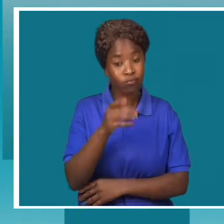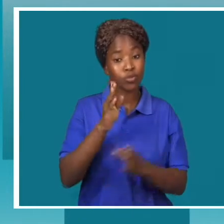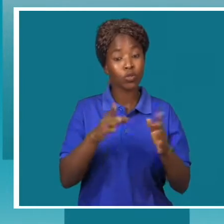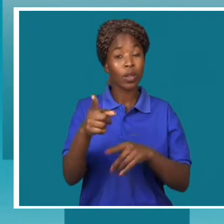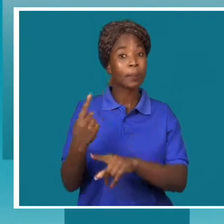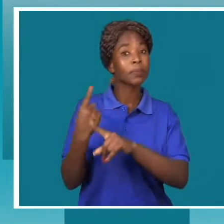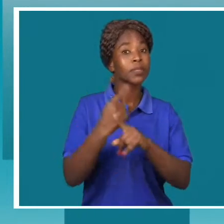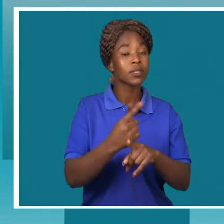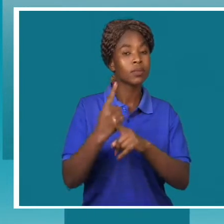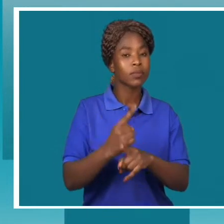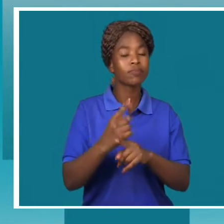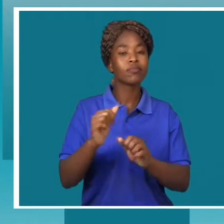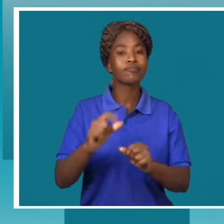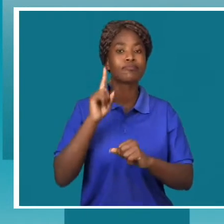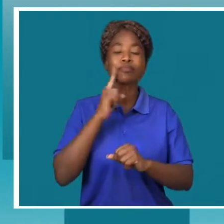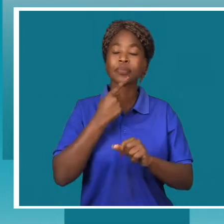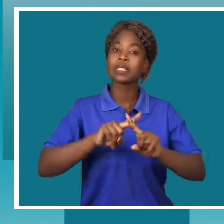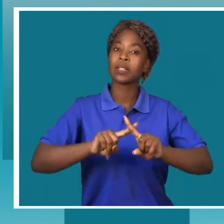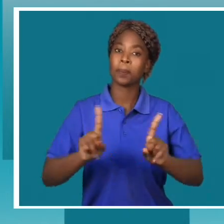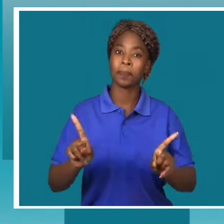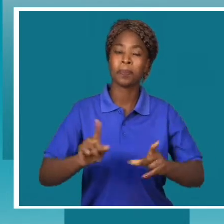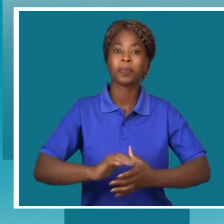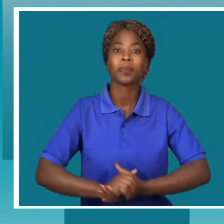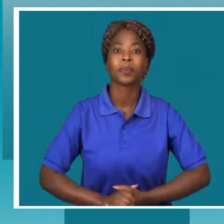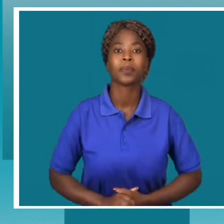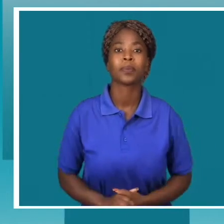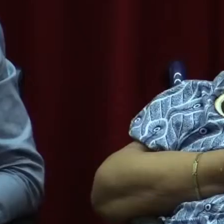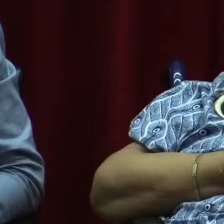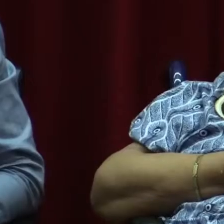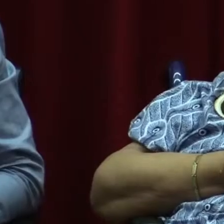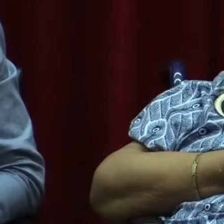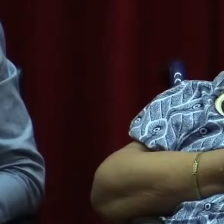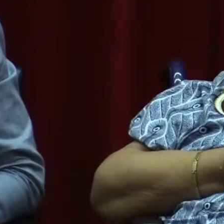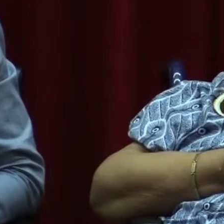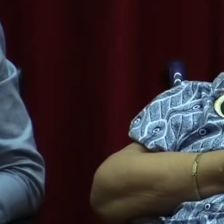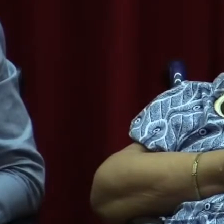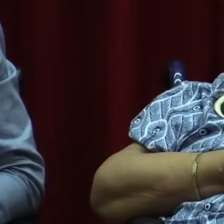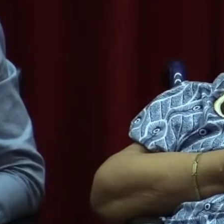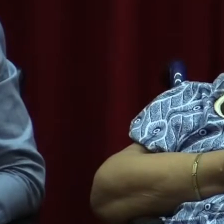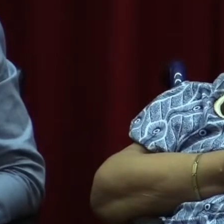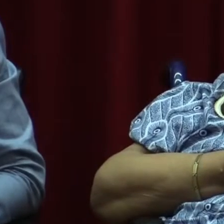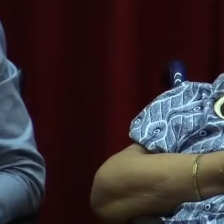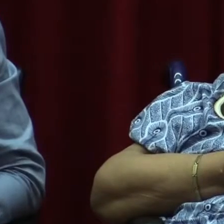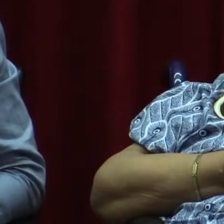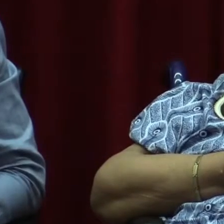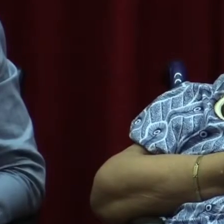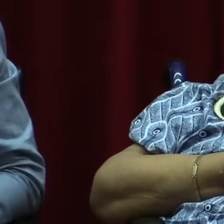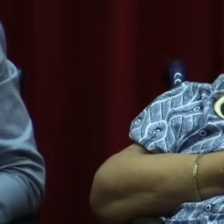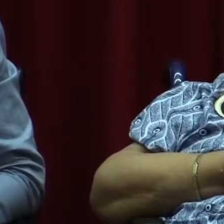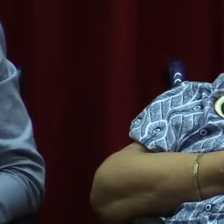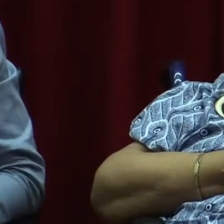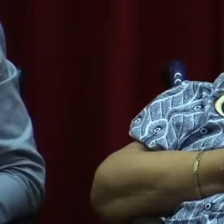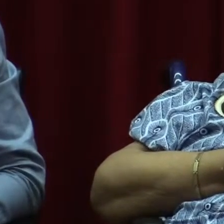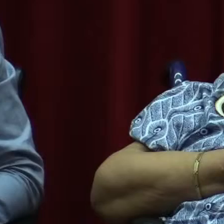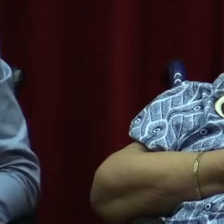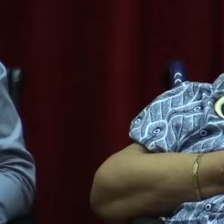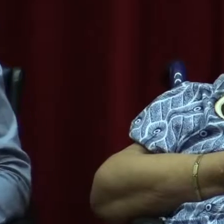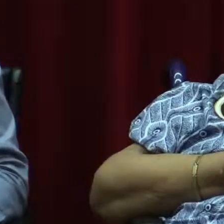deficiência na tomada de decisões em assuntos que lhes digam respeito, fato que mereceu pronta resposta